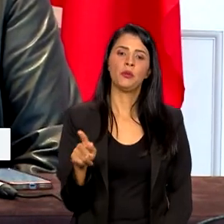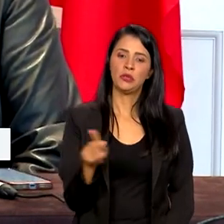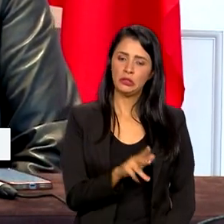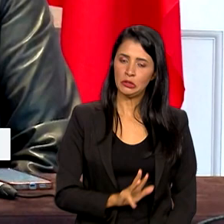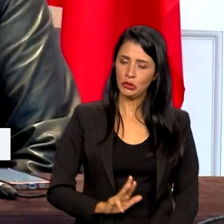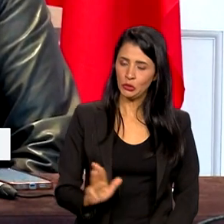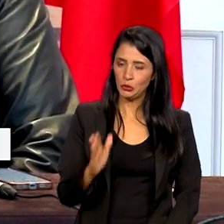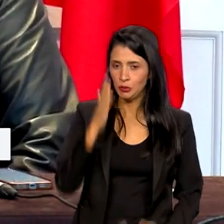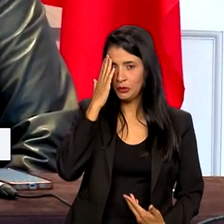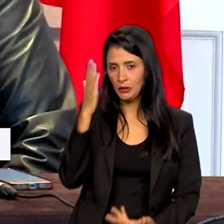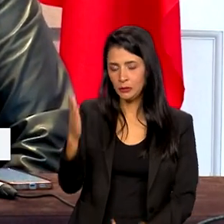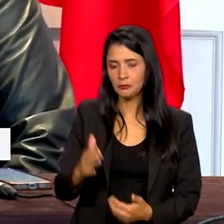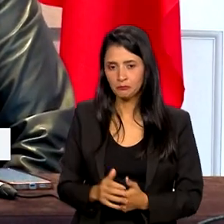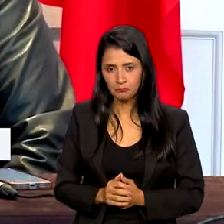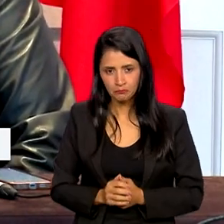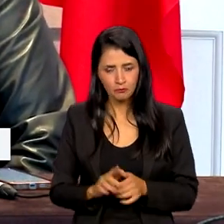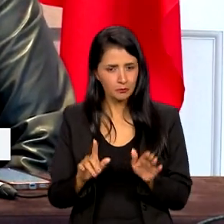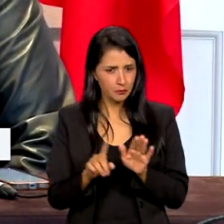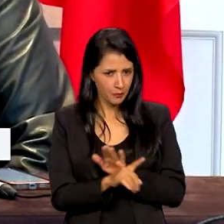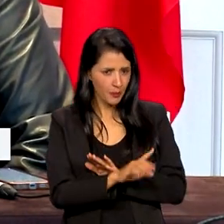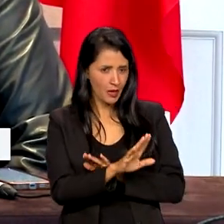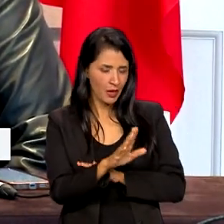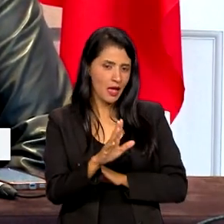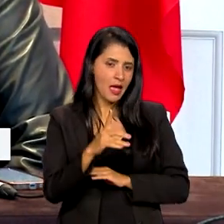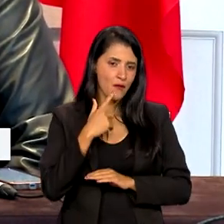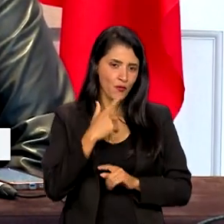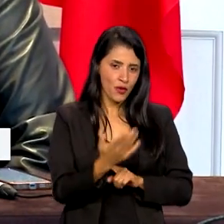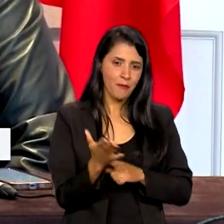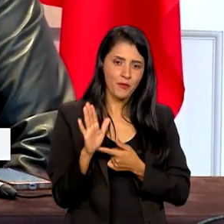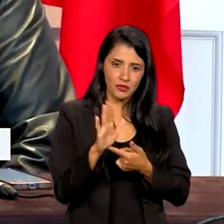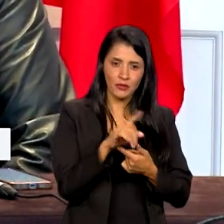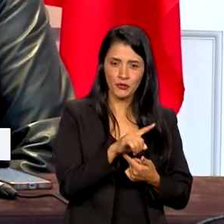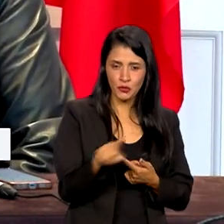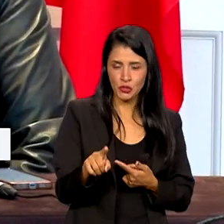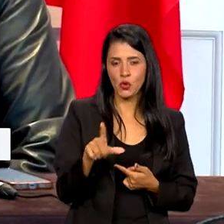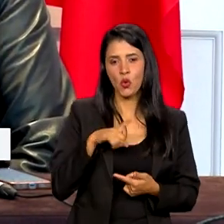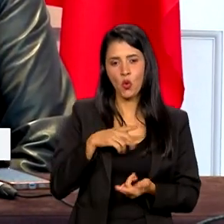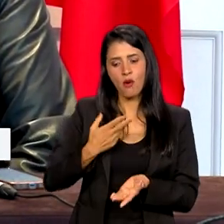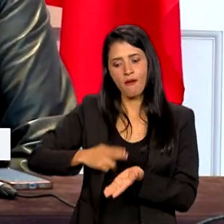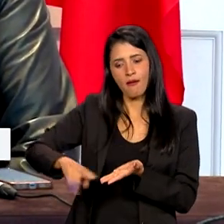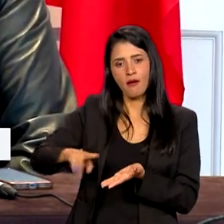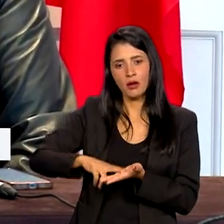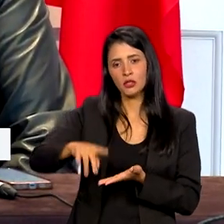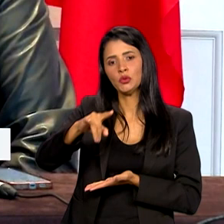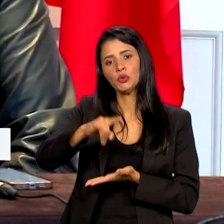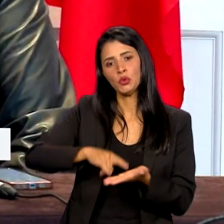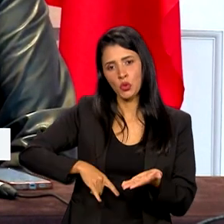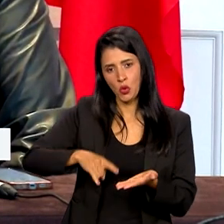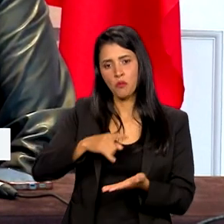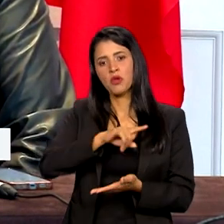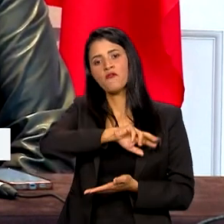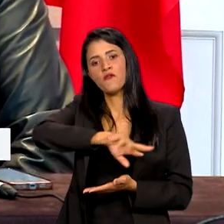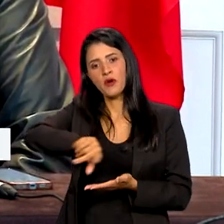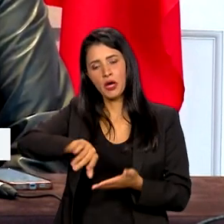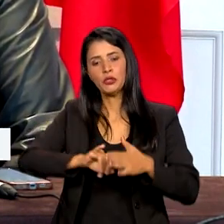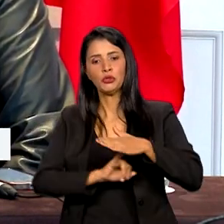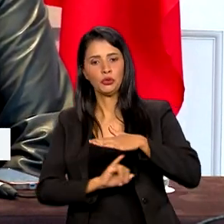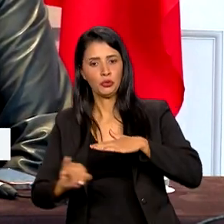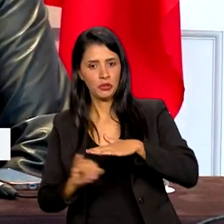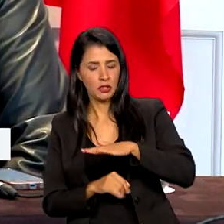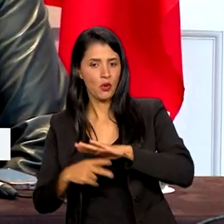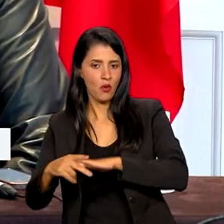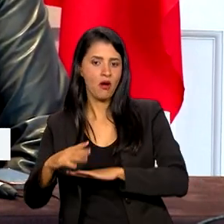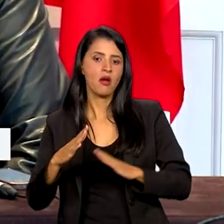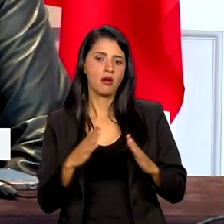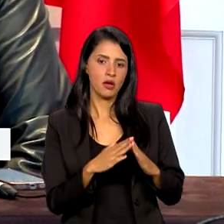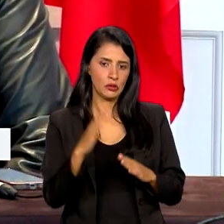obrigado. Ministro, por gentileza, foi apresentado aos senhores cartas, documentos de várias instituições, entre elas a Casa do Brasil. A